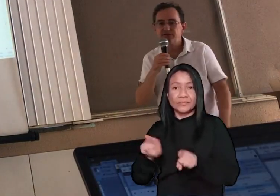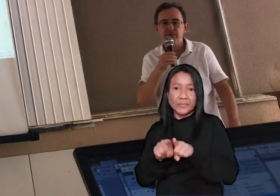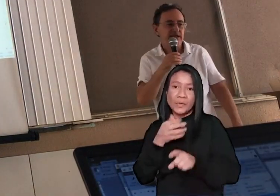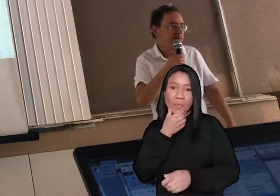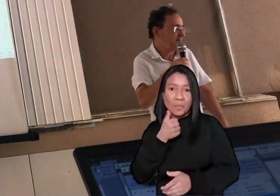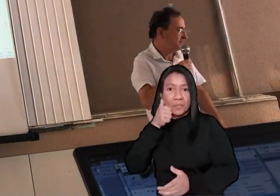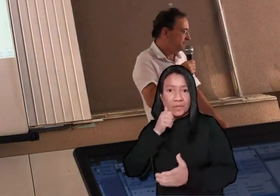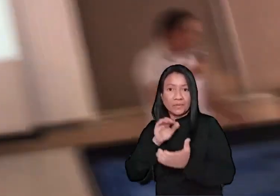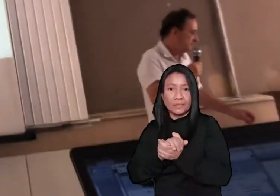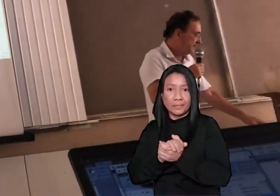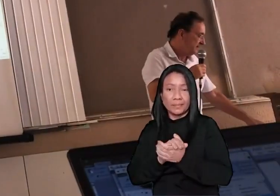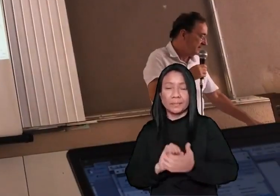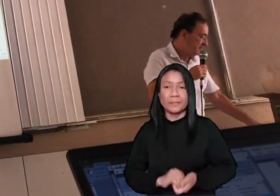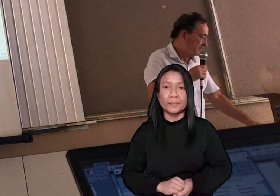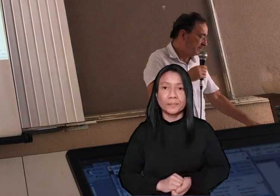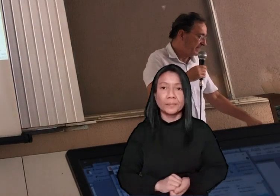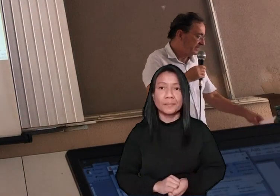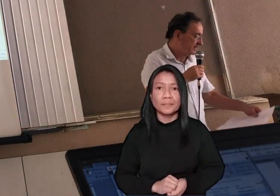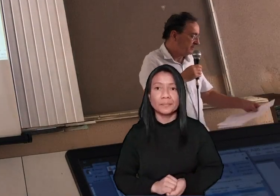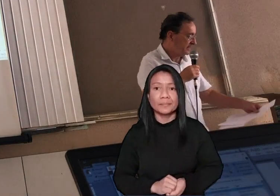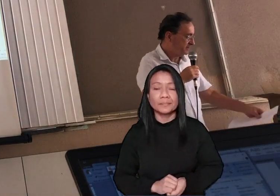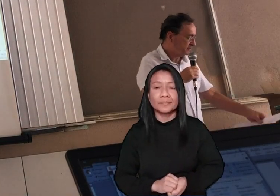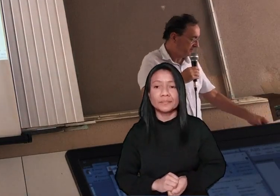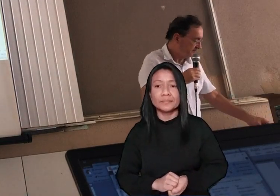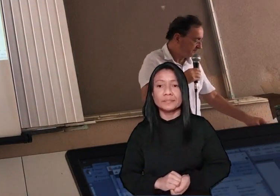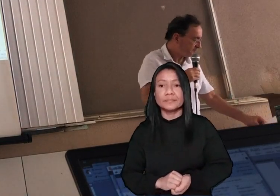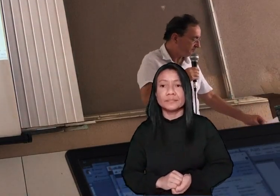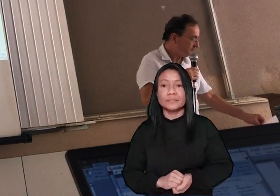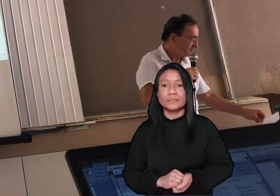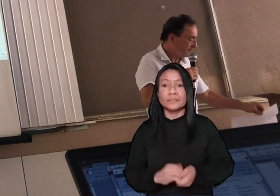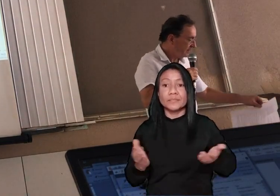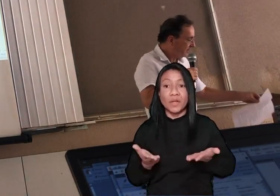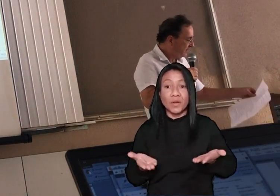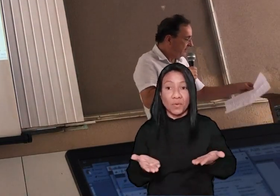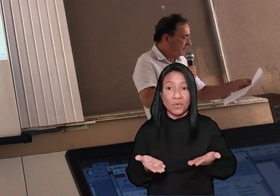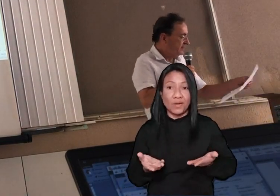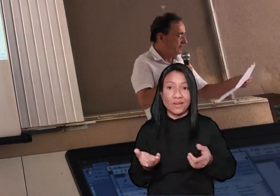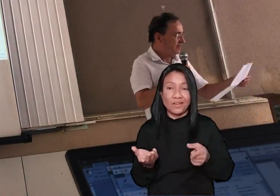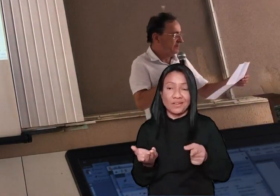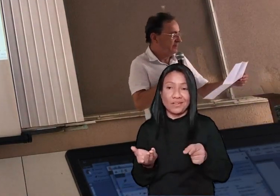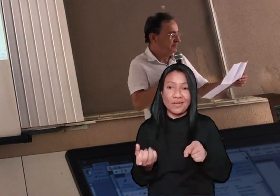Deixa eu voltar um pouquinho para a palestra também, pessoal.